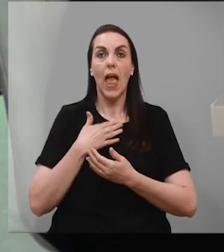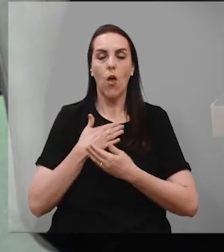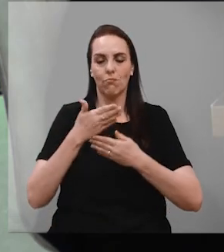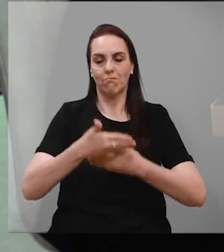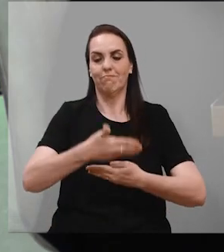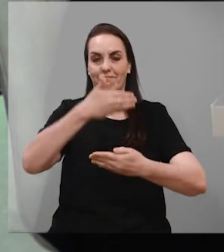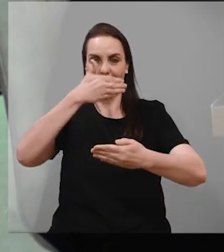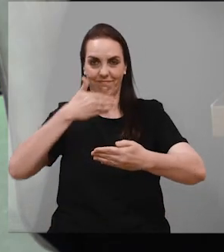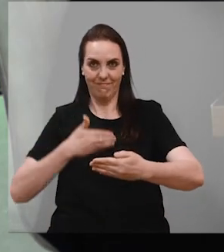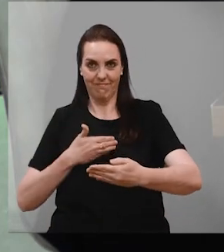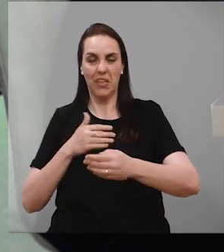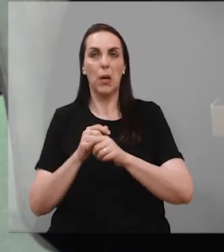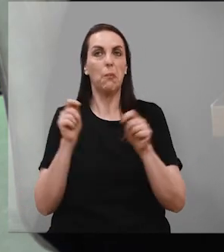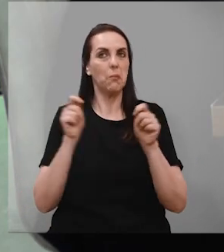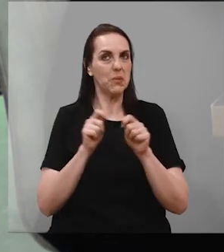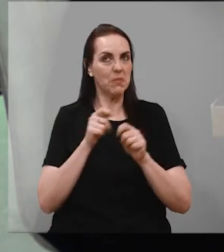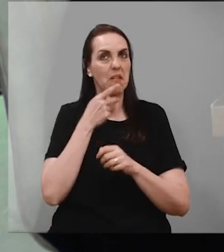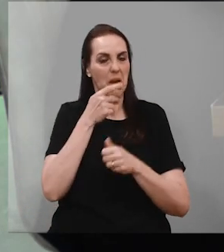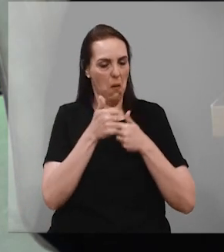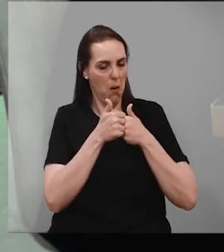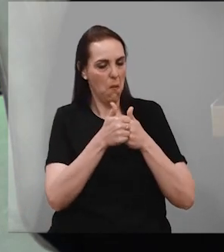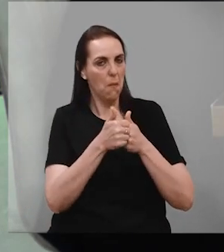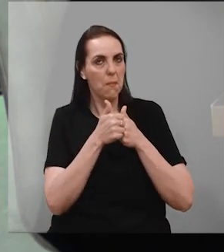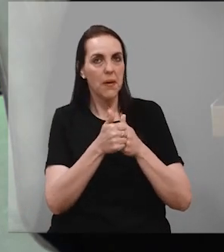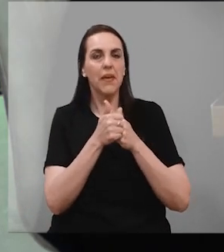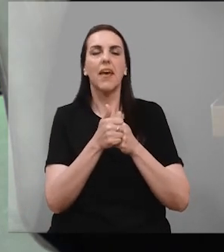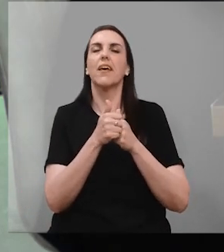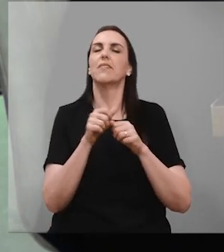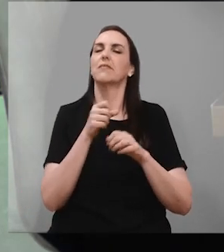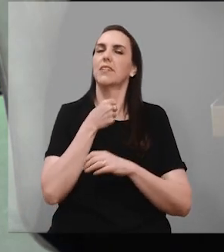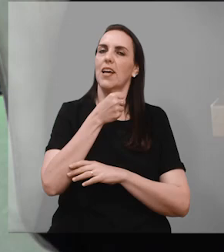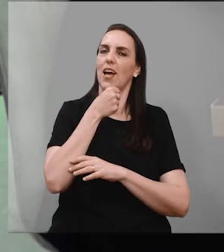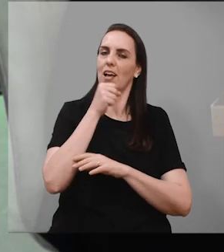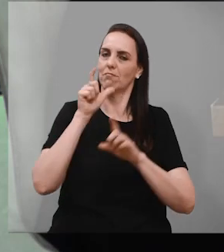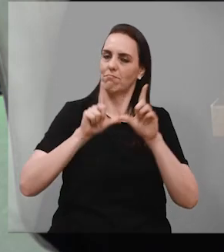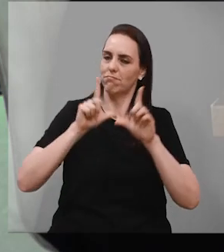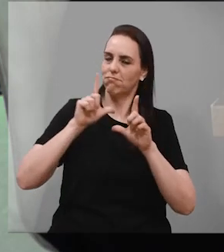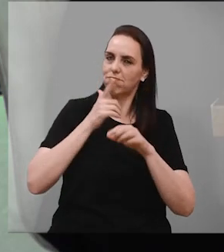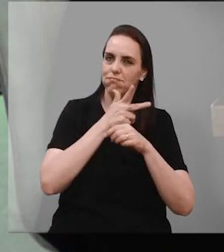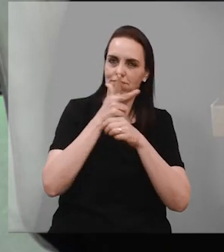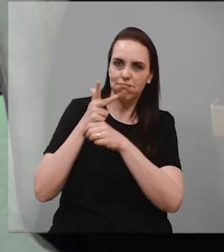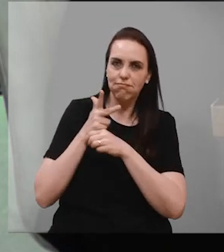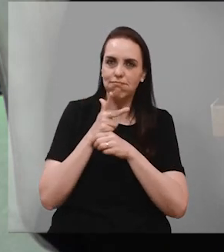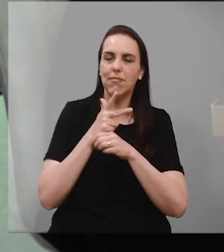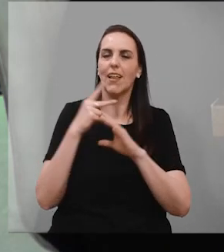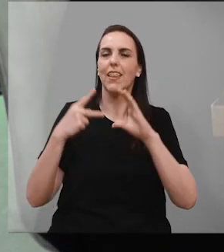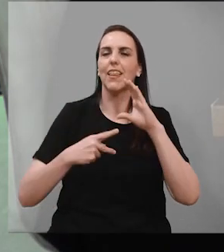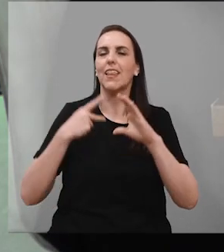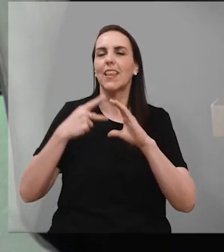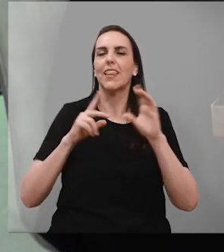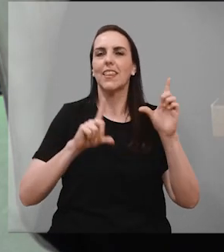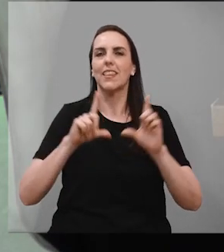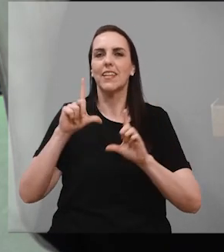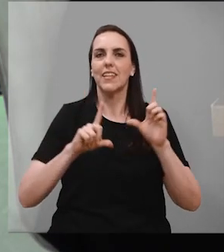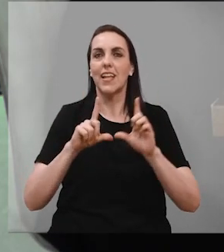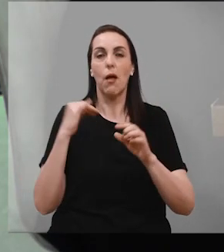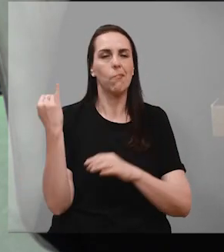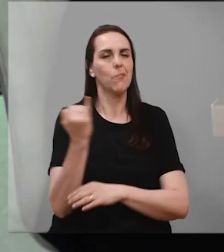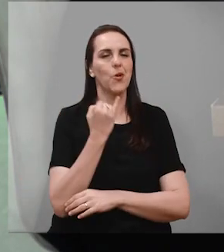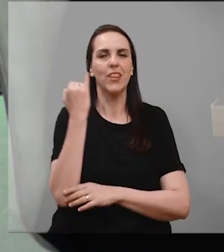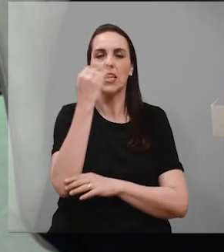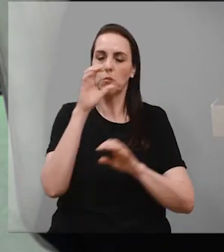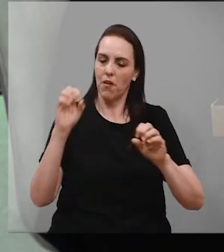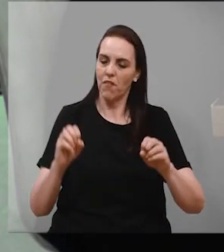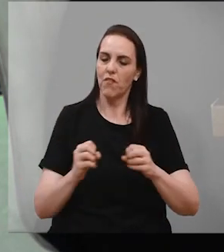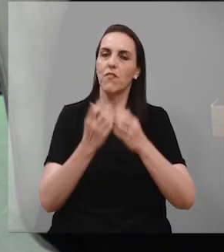né? E, assim, podemos dizer assim, eu acompanhei a cobertura da TV Câmara. E foi muito importante porque